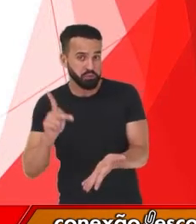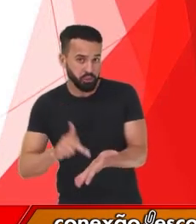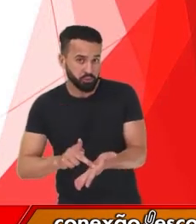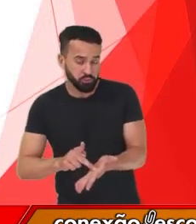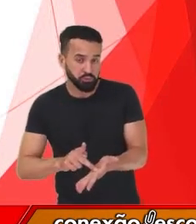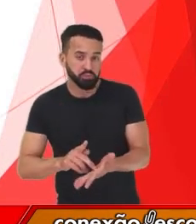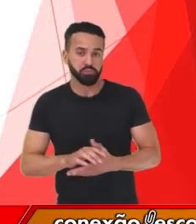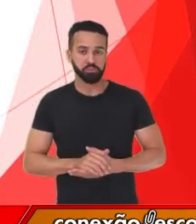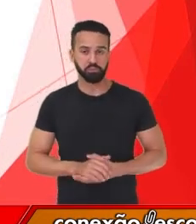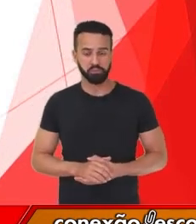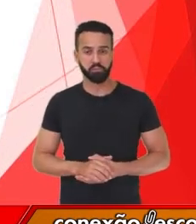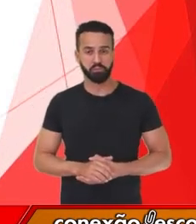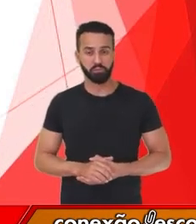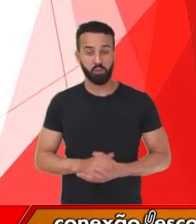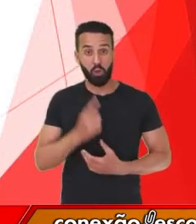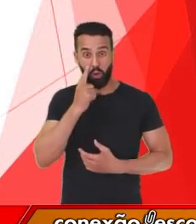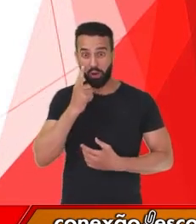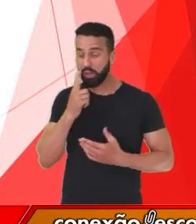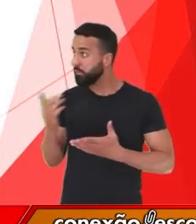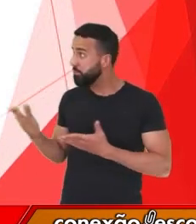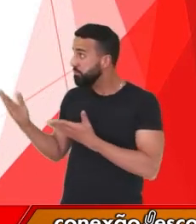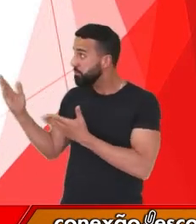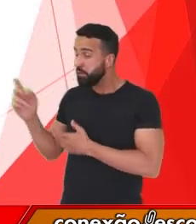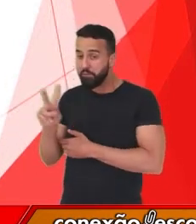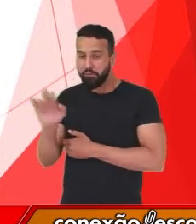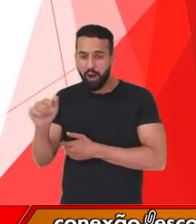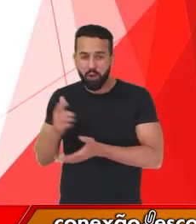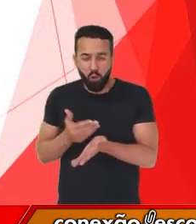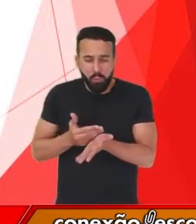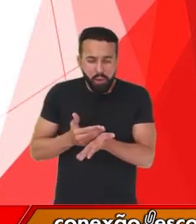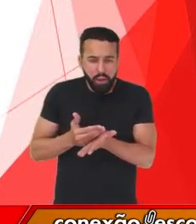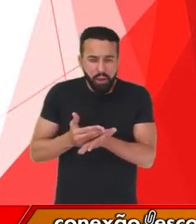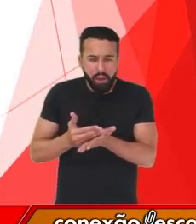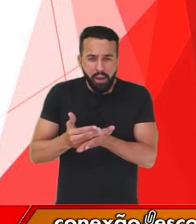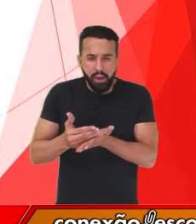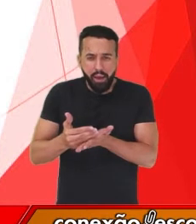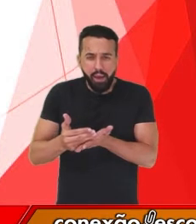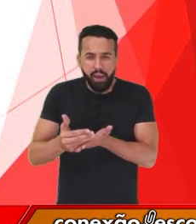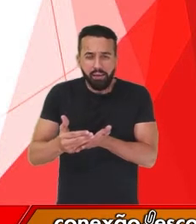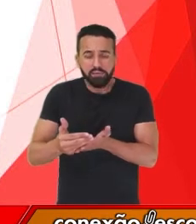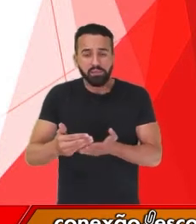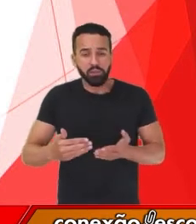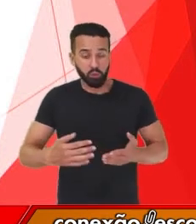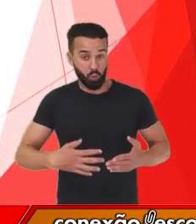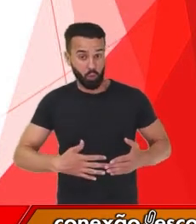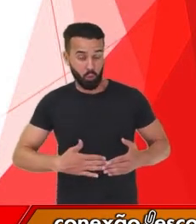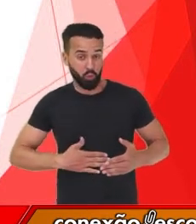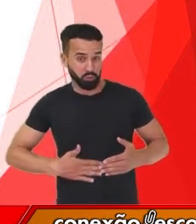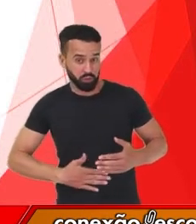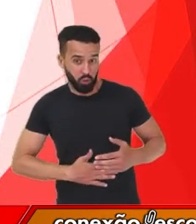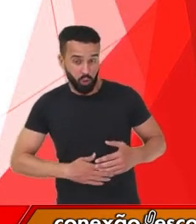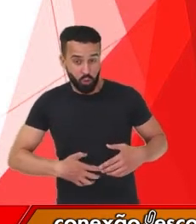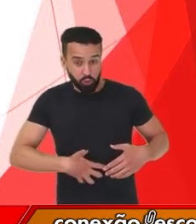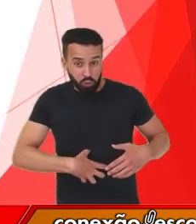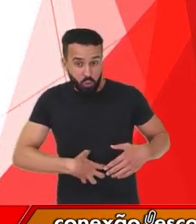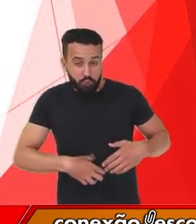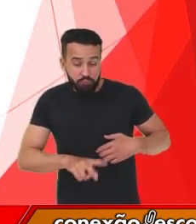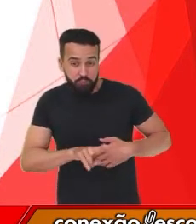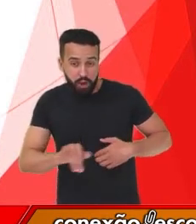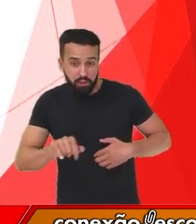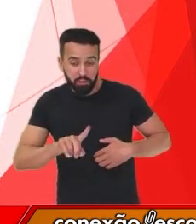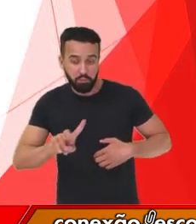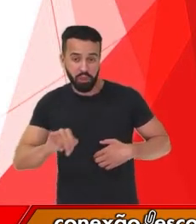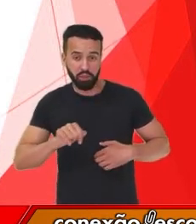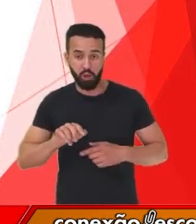aí, enquanto esse fenômeno vai acontecendo aqui no útero, o ovário também vai se preparando para a liberação